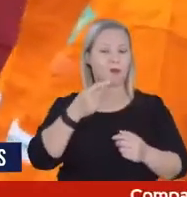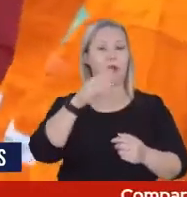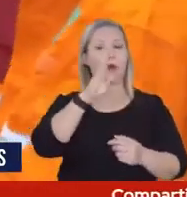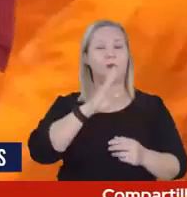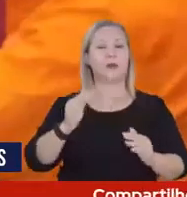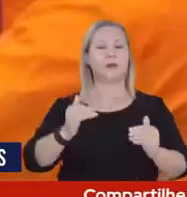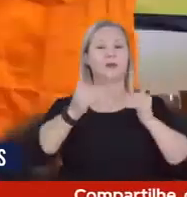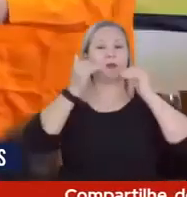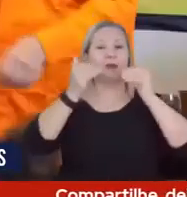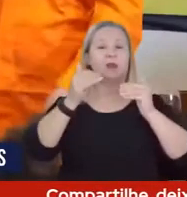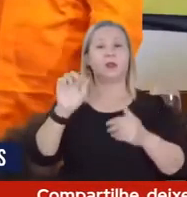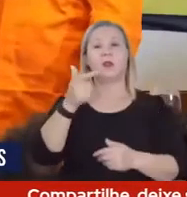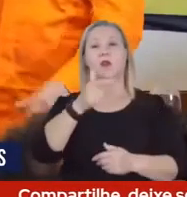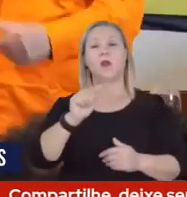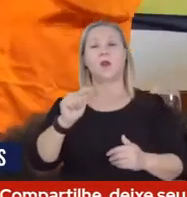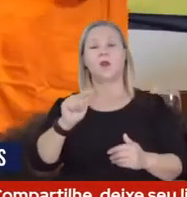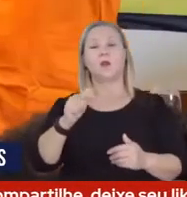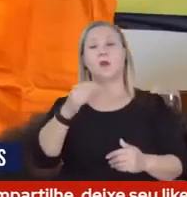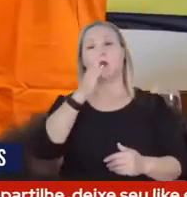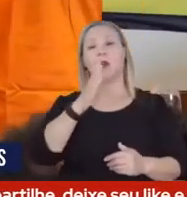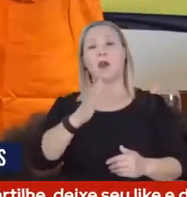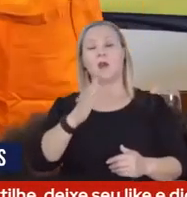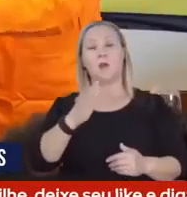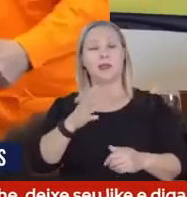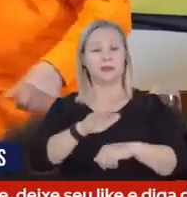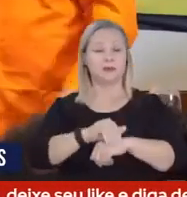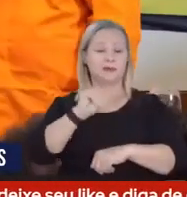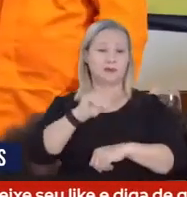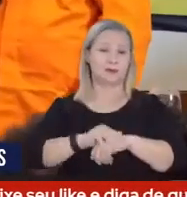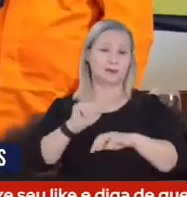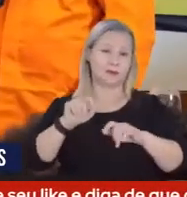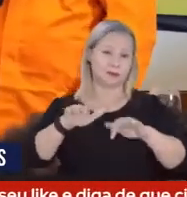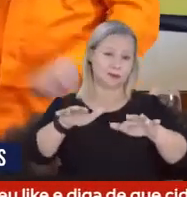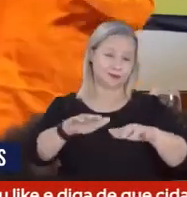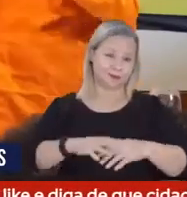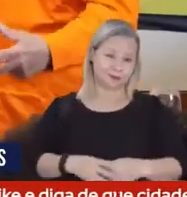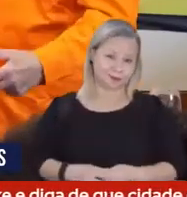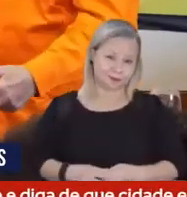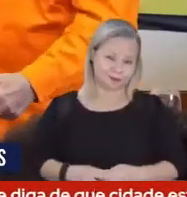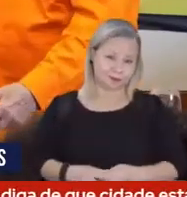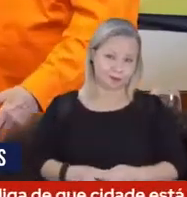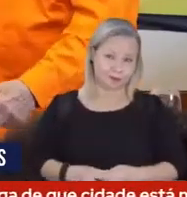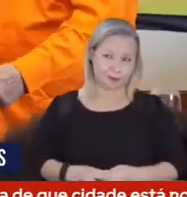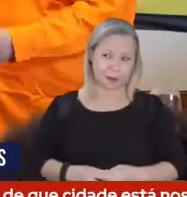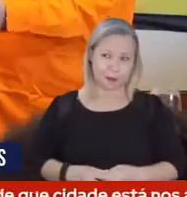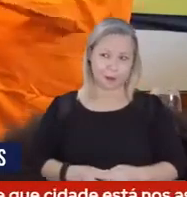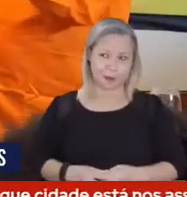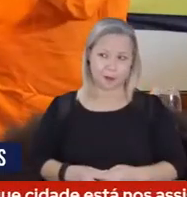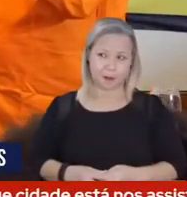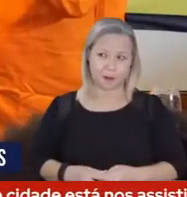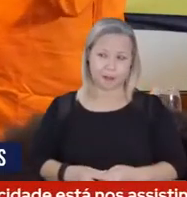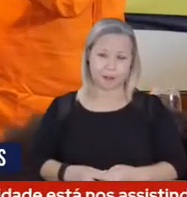comemoraremos esse ano 200 anos de independência, que não foi uma independência. Nós éramos colônias,